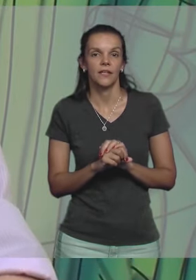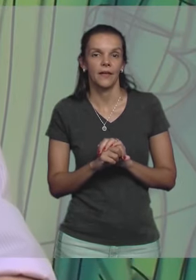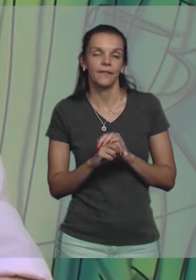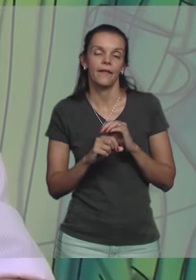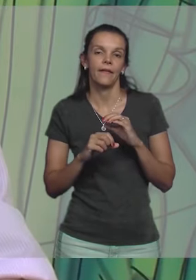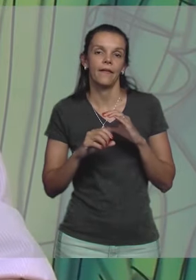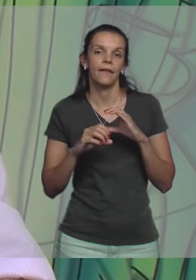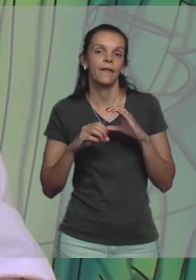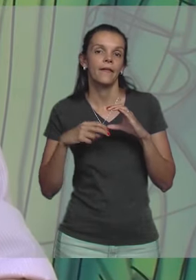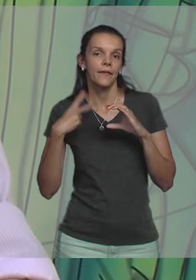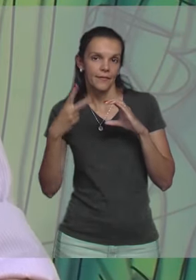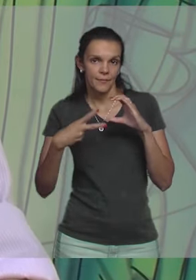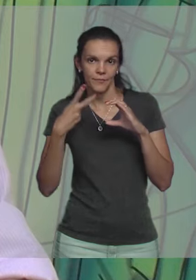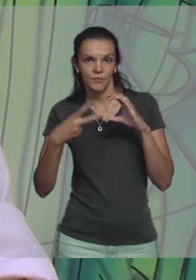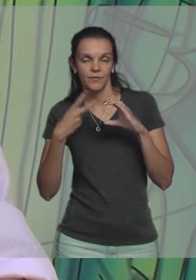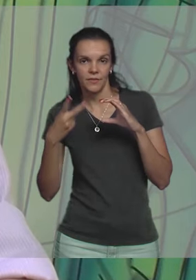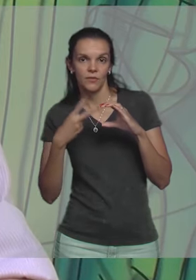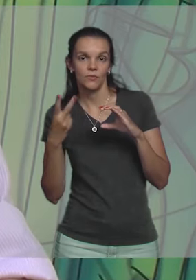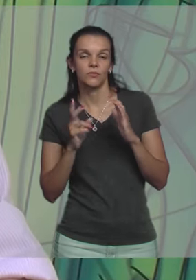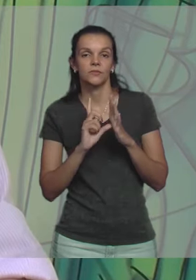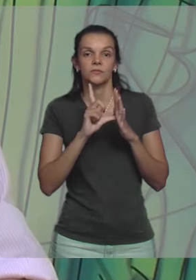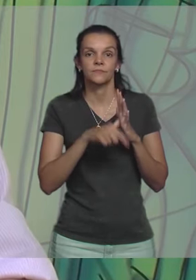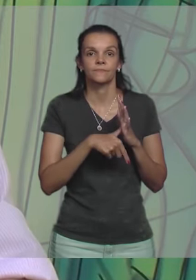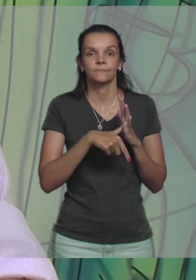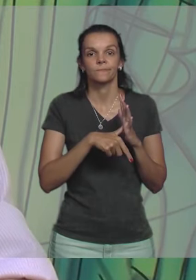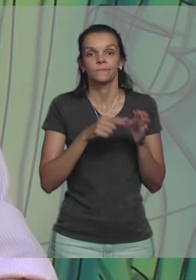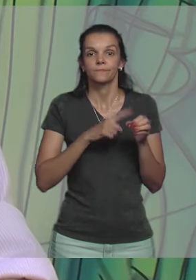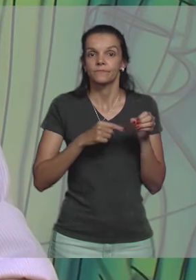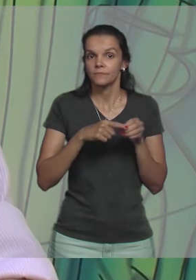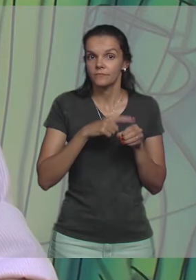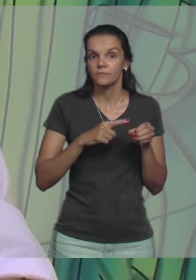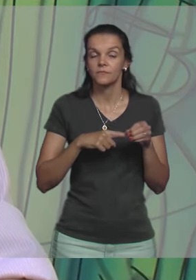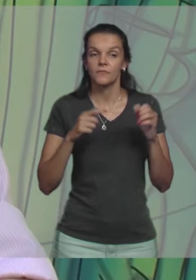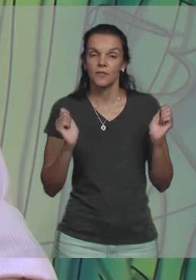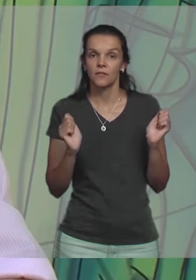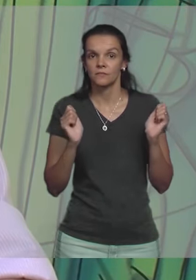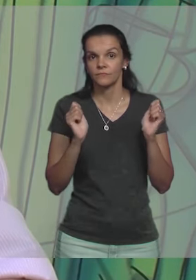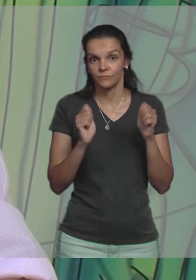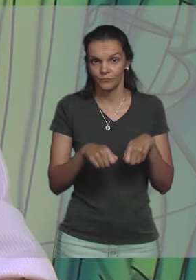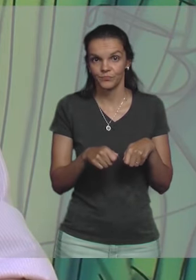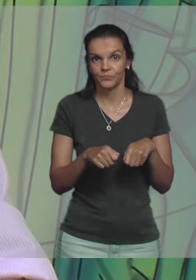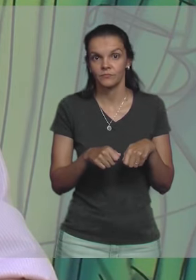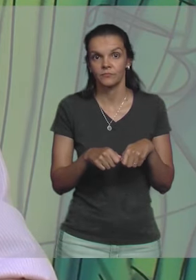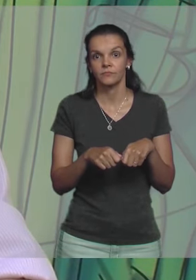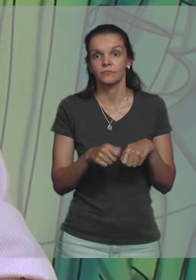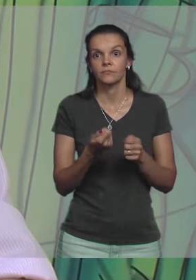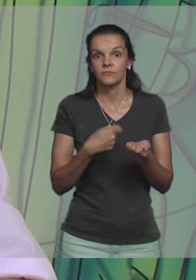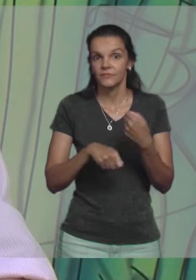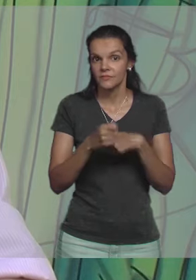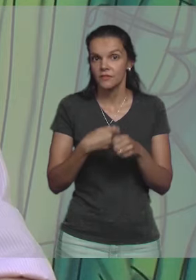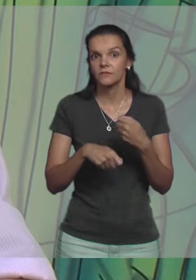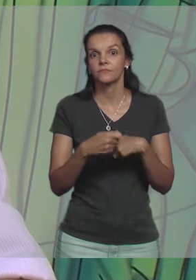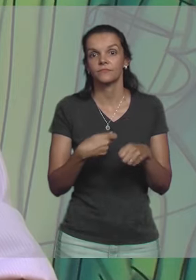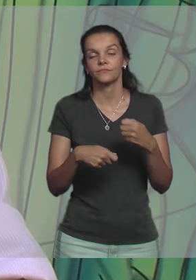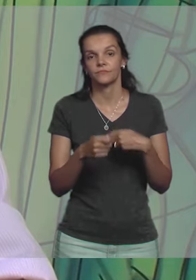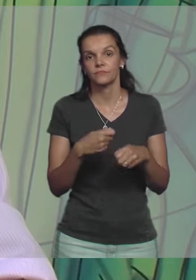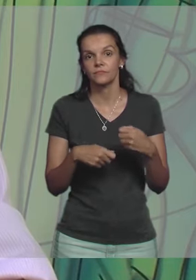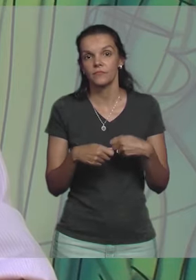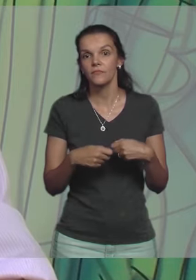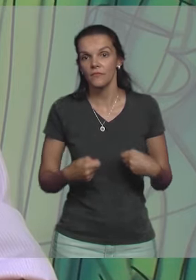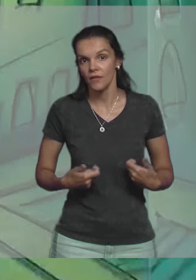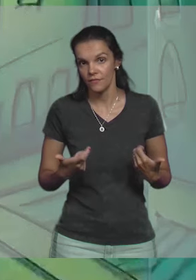então depois, com o plano aprovado, o município possa se habilitar em financiamentos para aqueles investimentos que serão